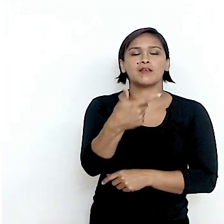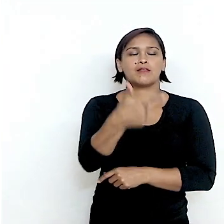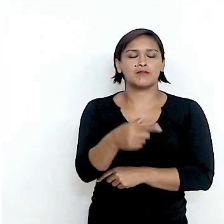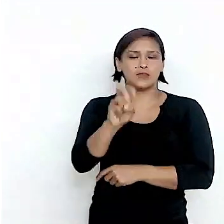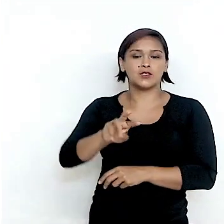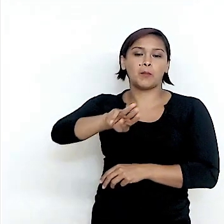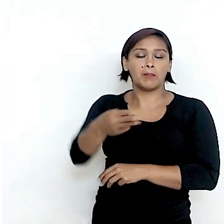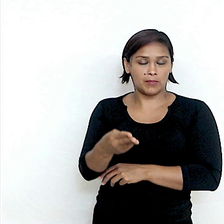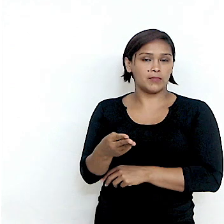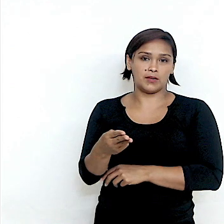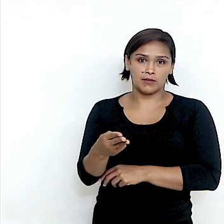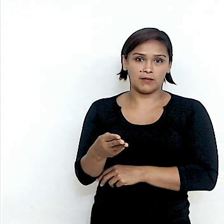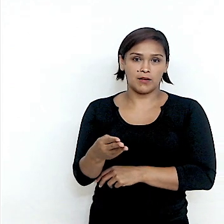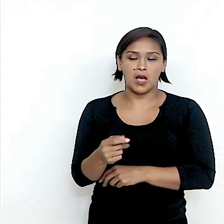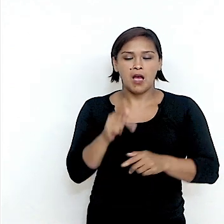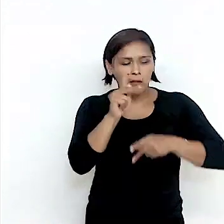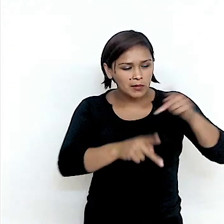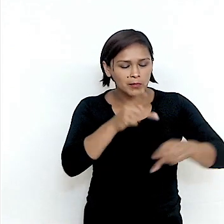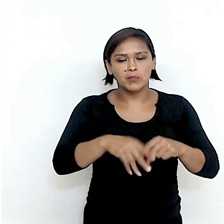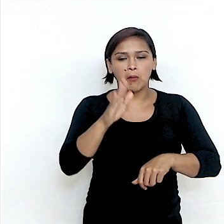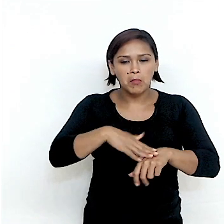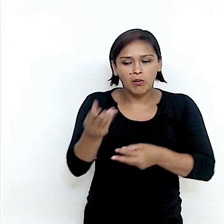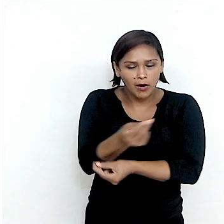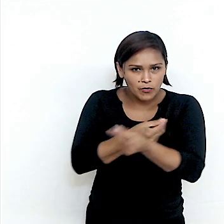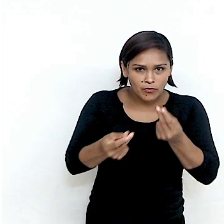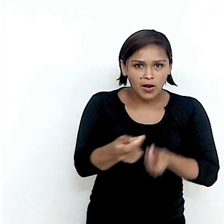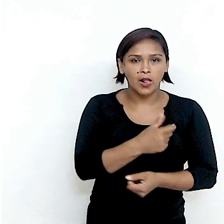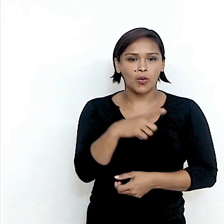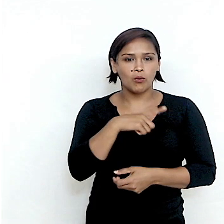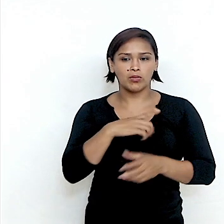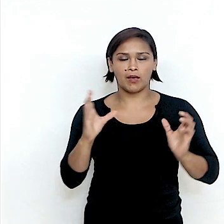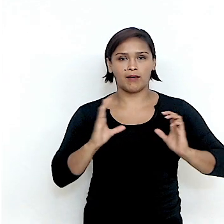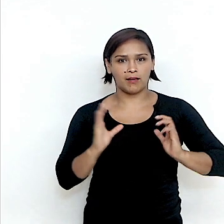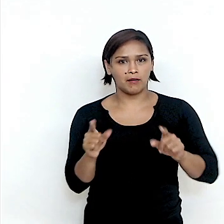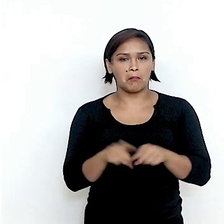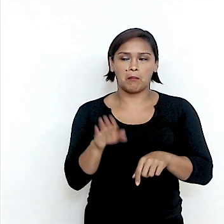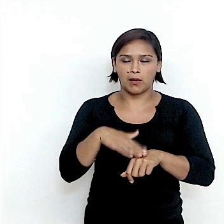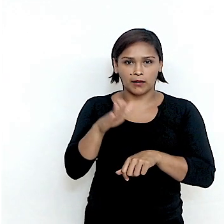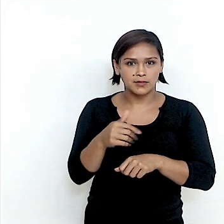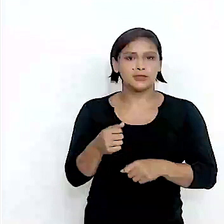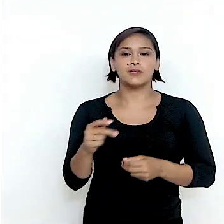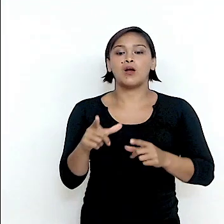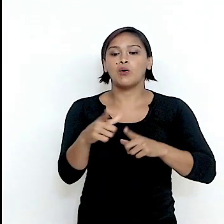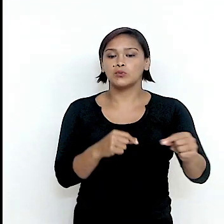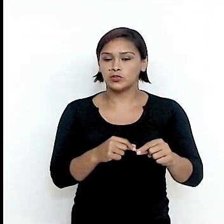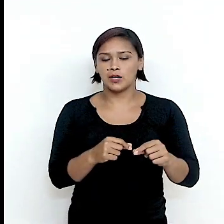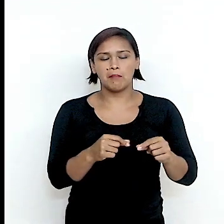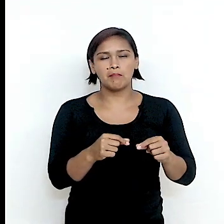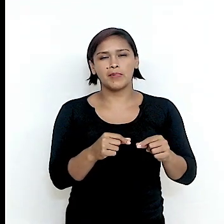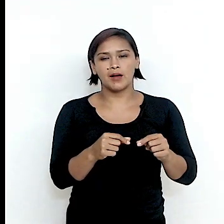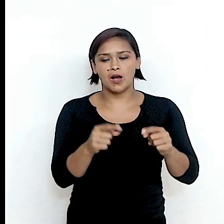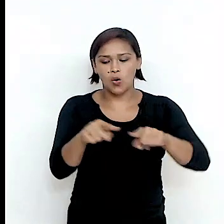milhões com uma população de alto poder aquisitivo o Japão o tamanho do Japão